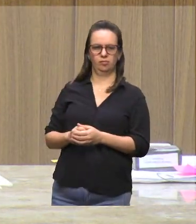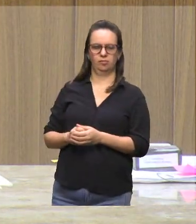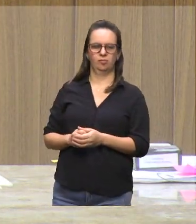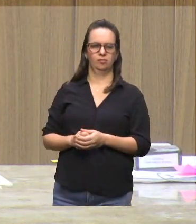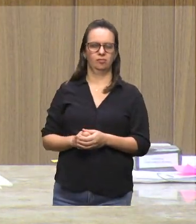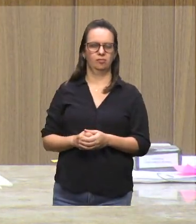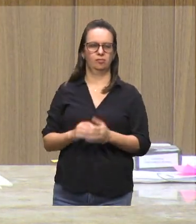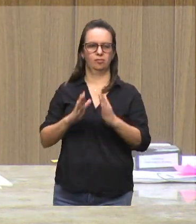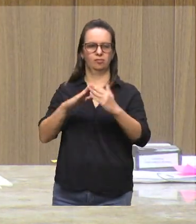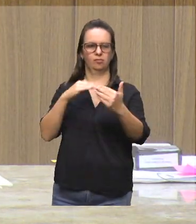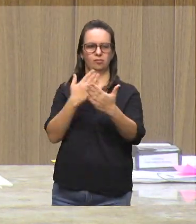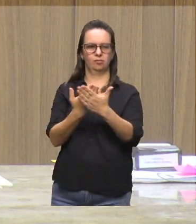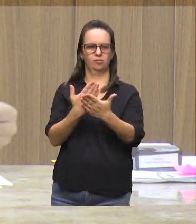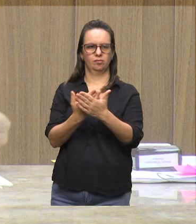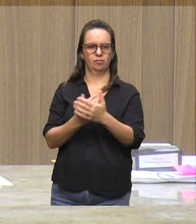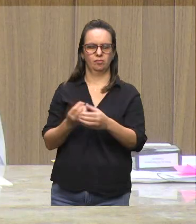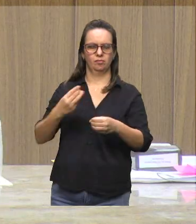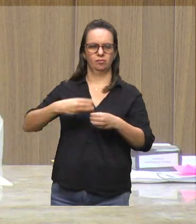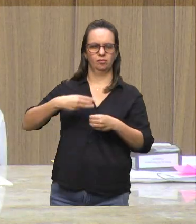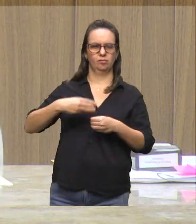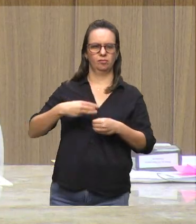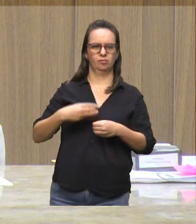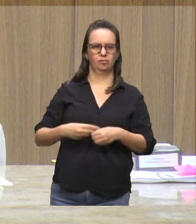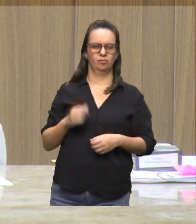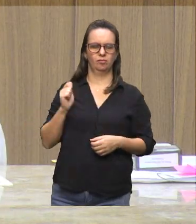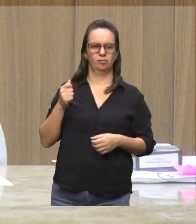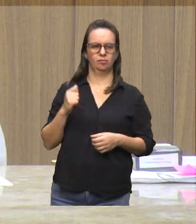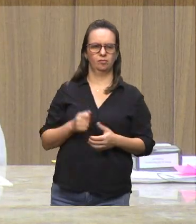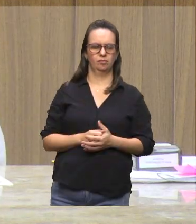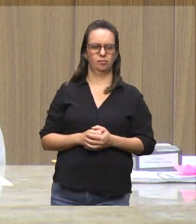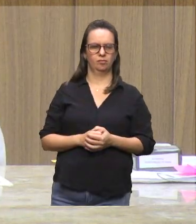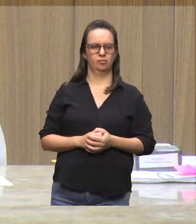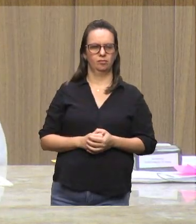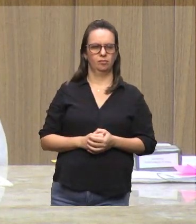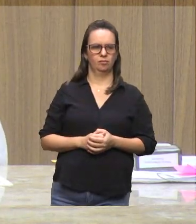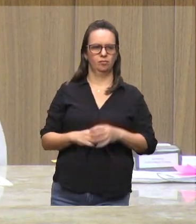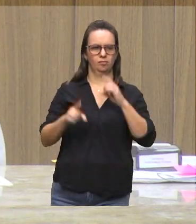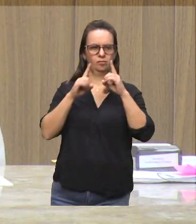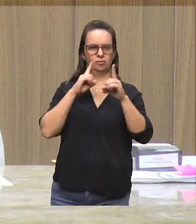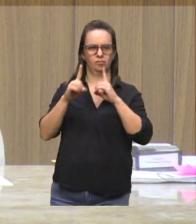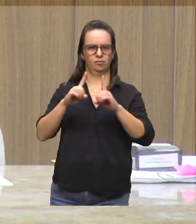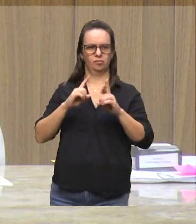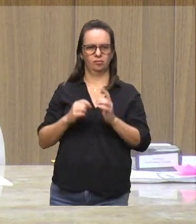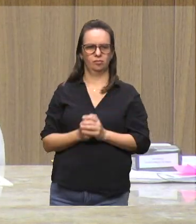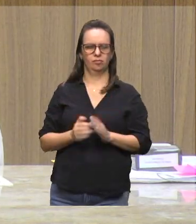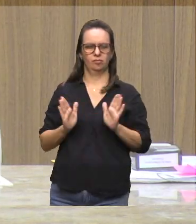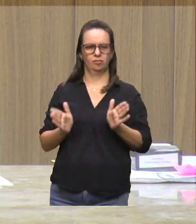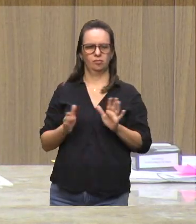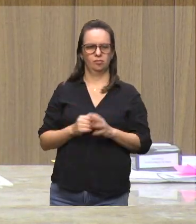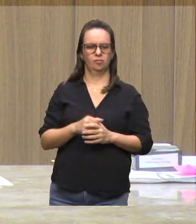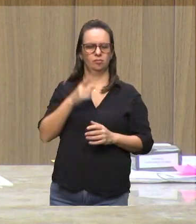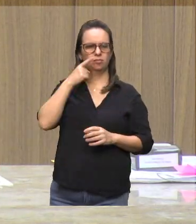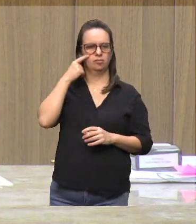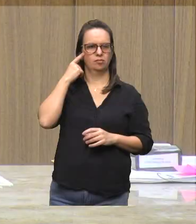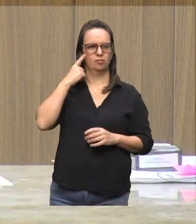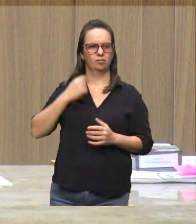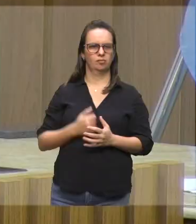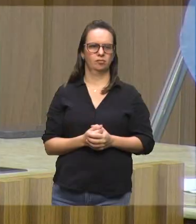Assis e dá outras providências. Em discussão, com a palavra, o vereador Vinícius